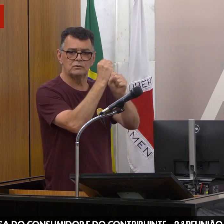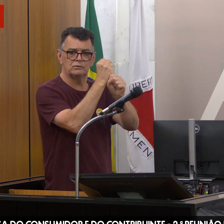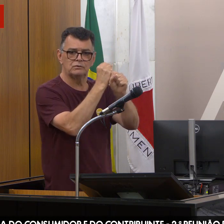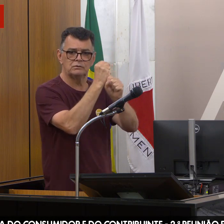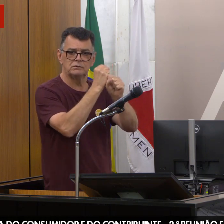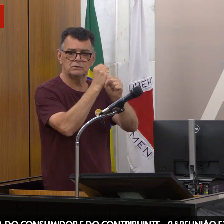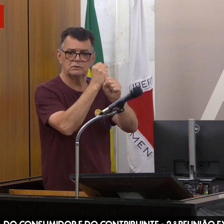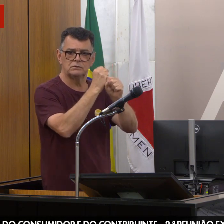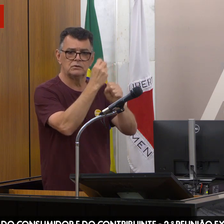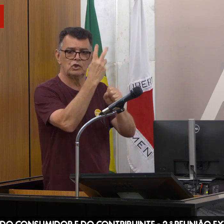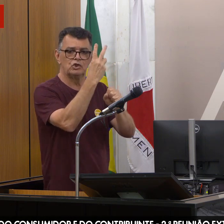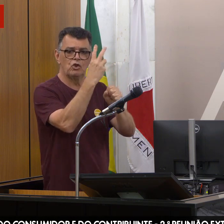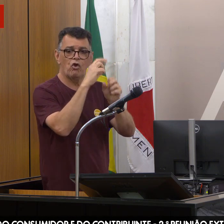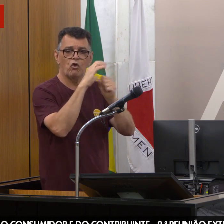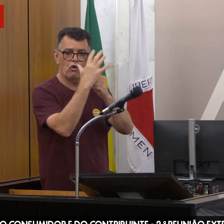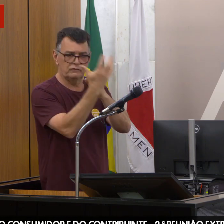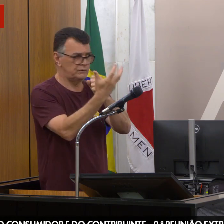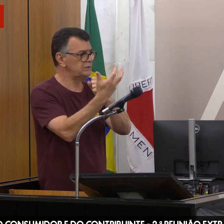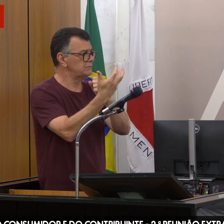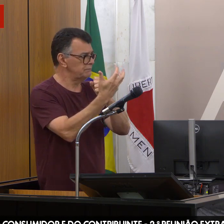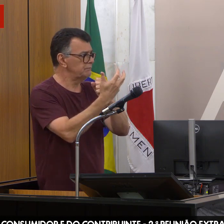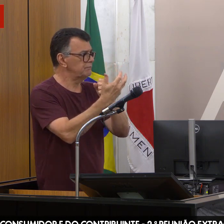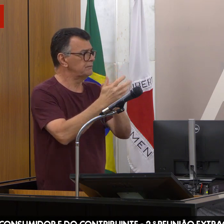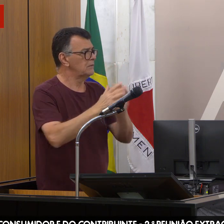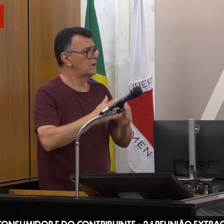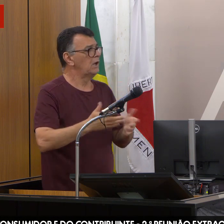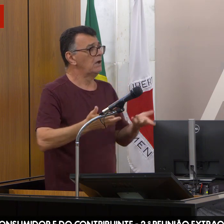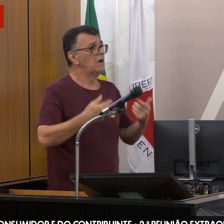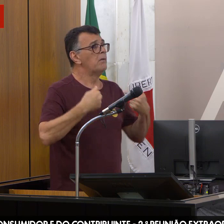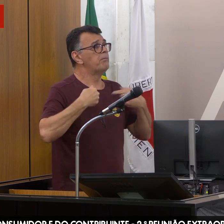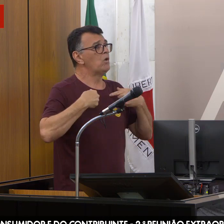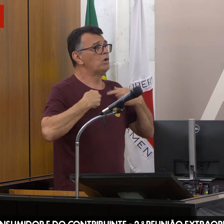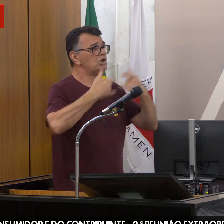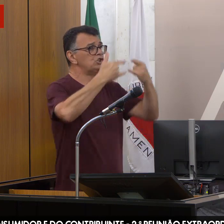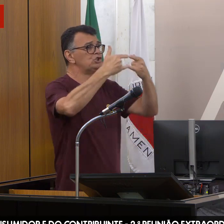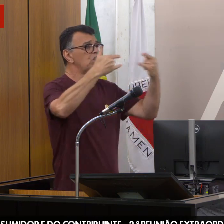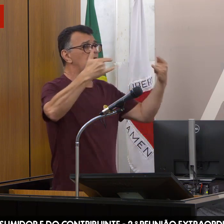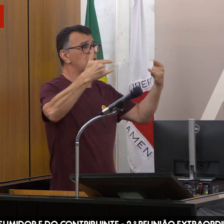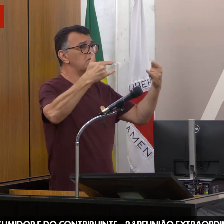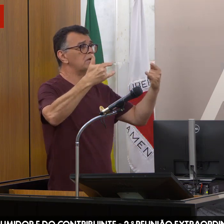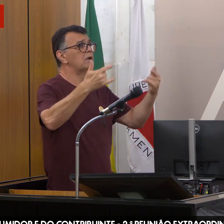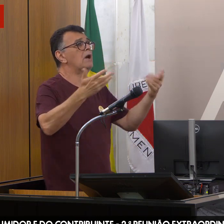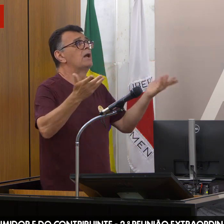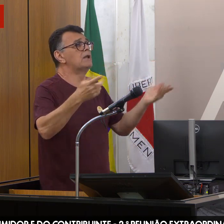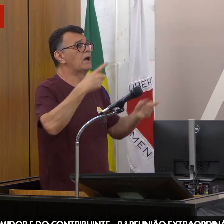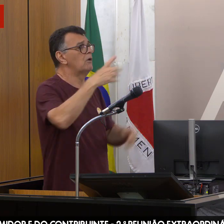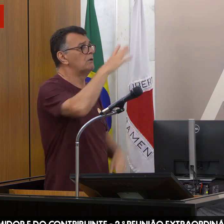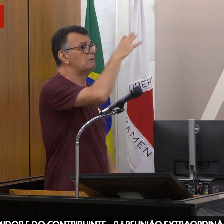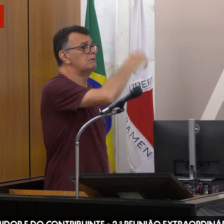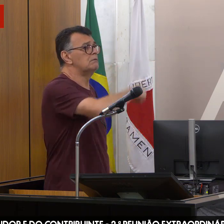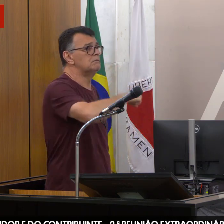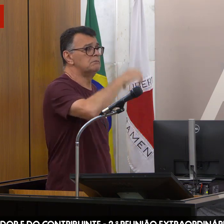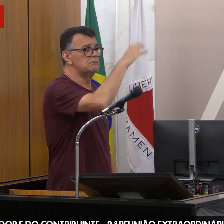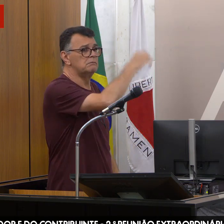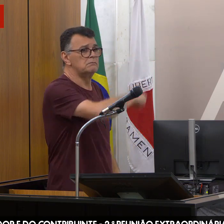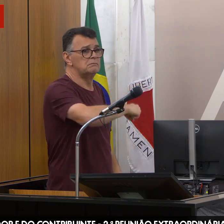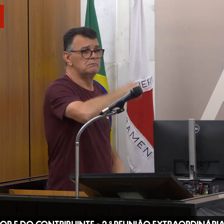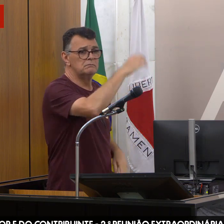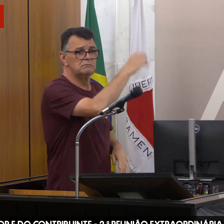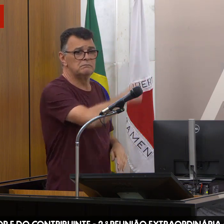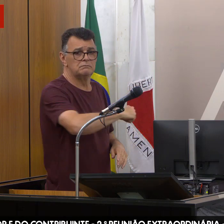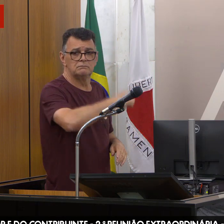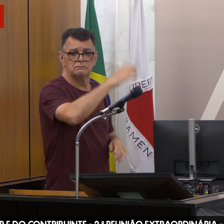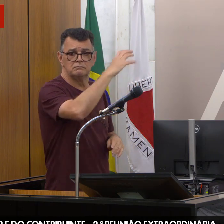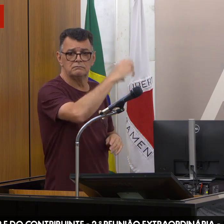iriam parar de fazer o a compensação dos cheques por conta da covid porque o tratamento